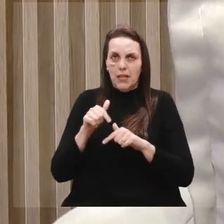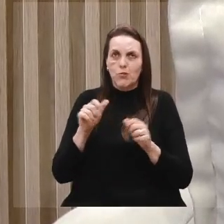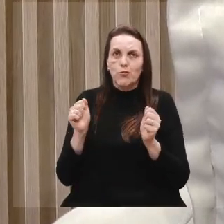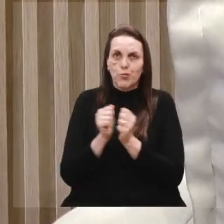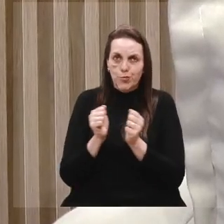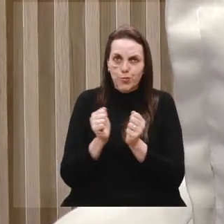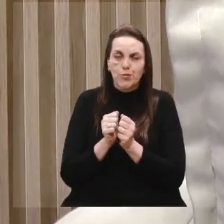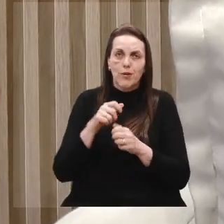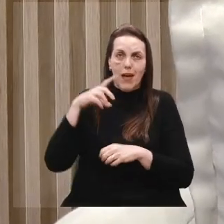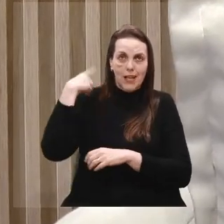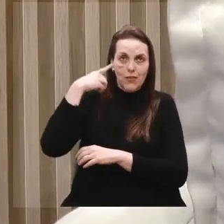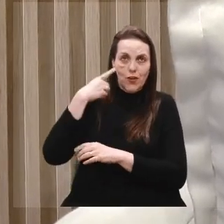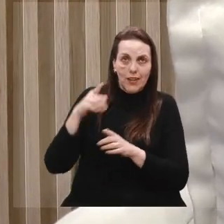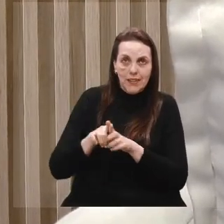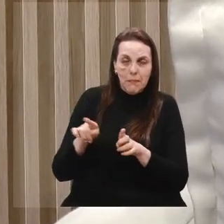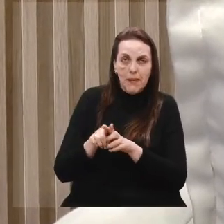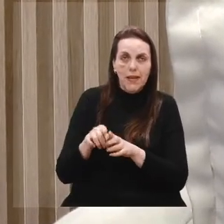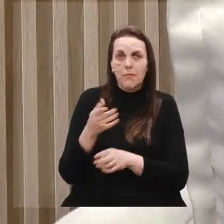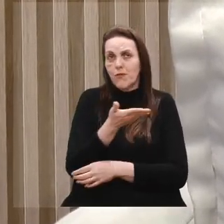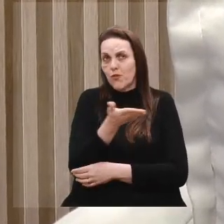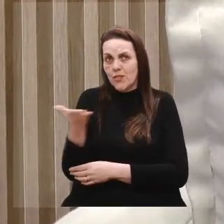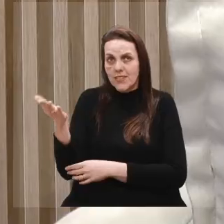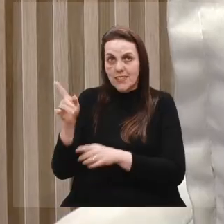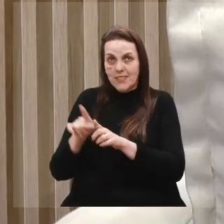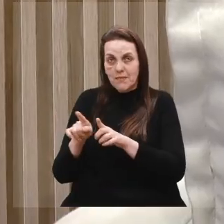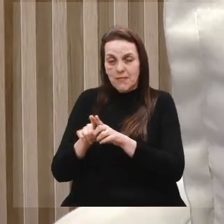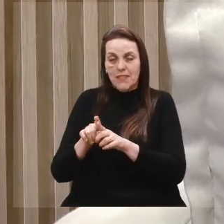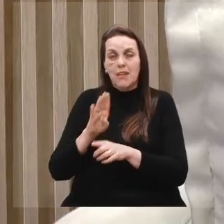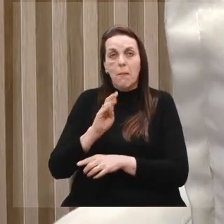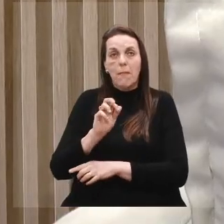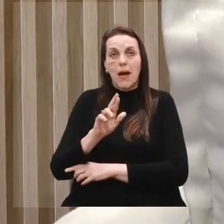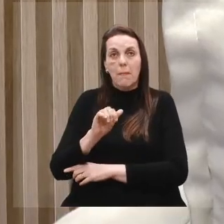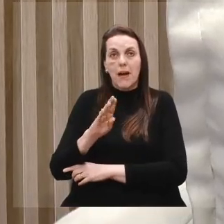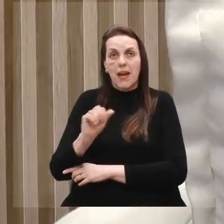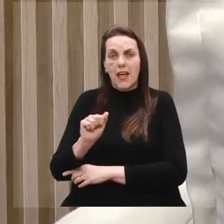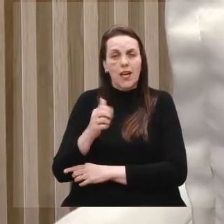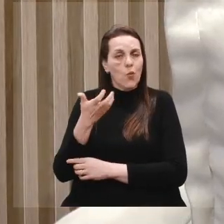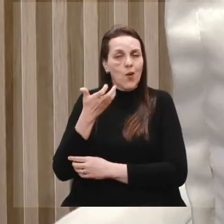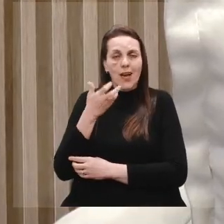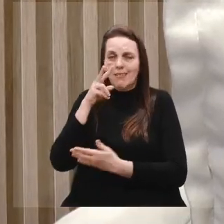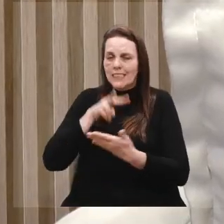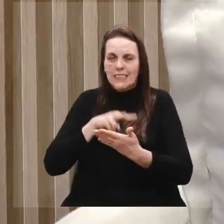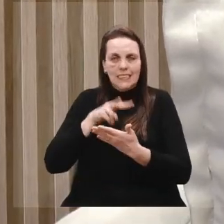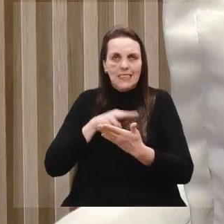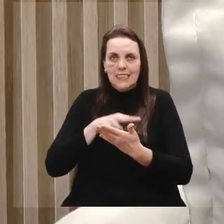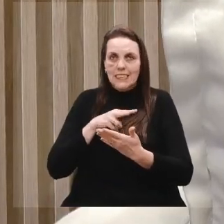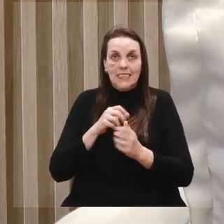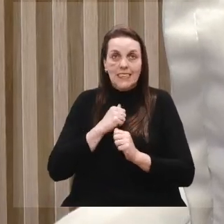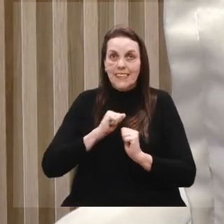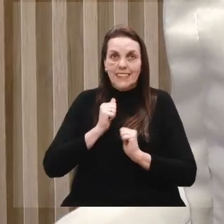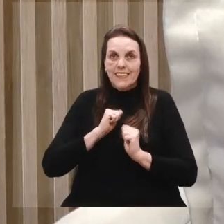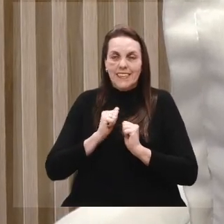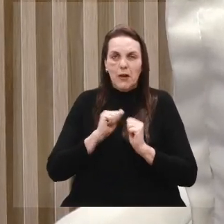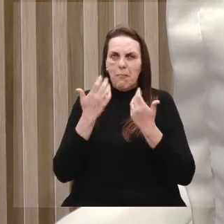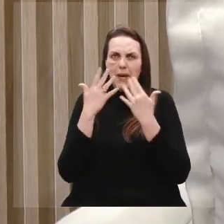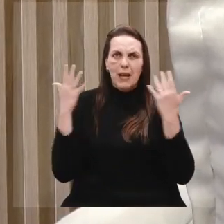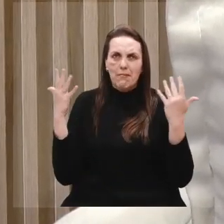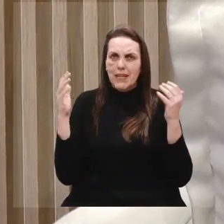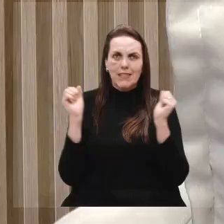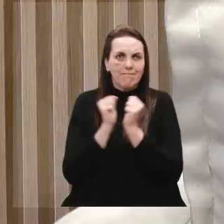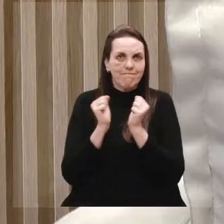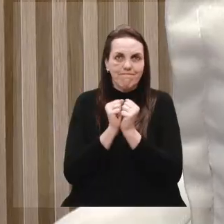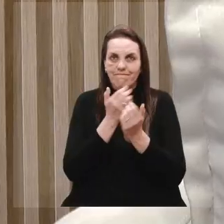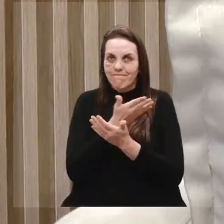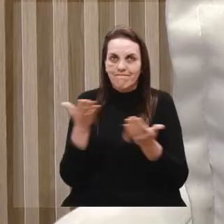advogada, né? Mas por todas vocês, por ti, Bárbara, que eu tô louca para ler também. Parabéns, é muito bom estar